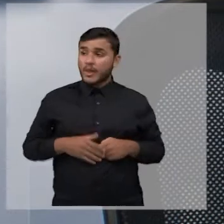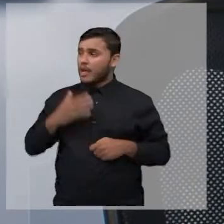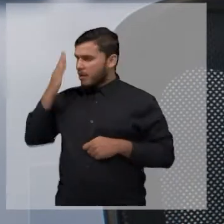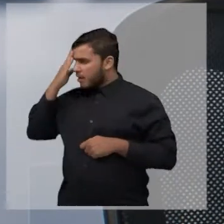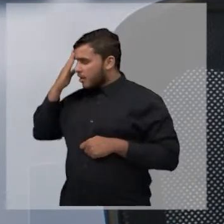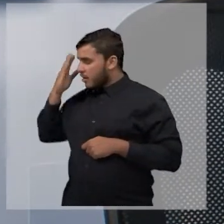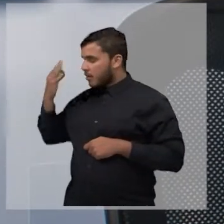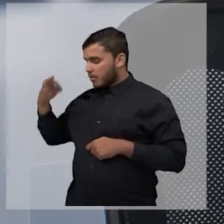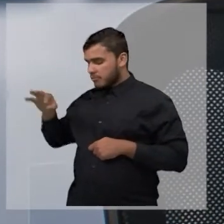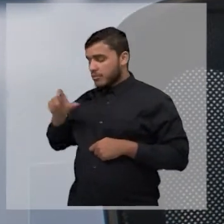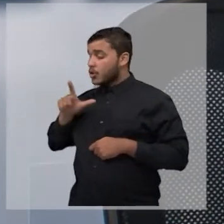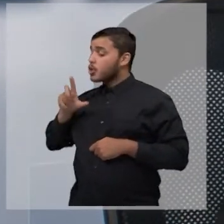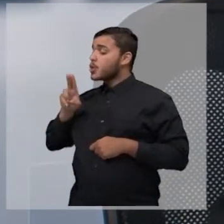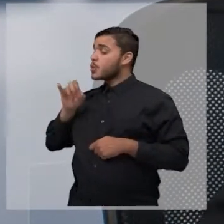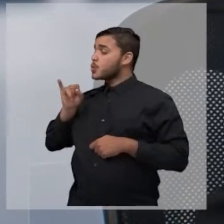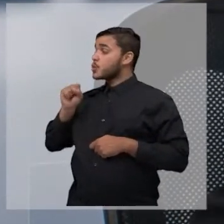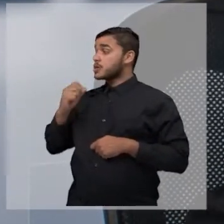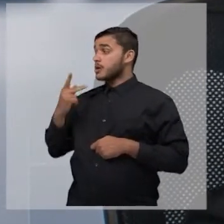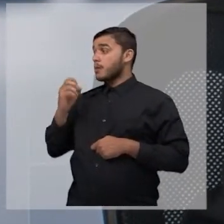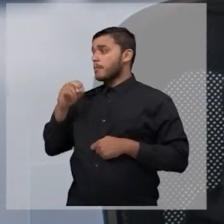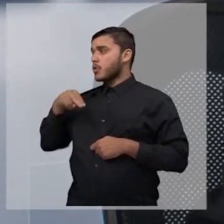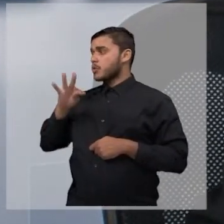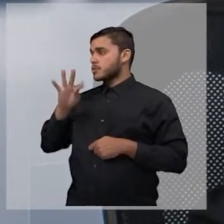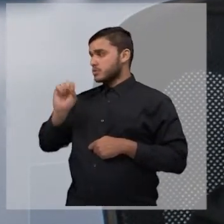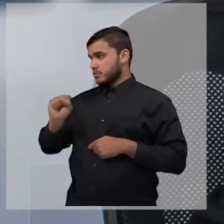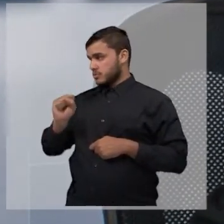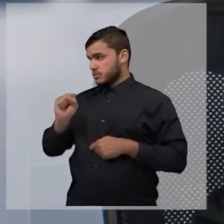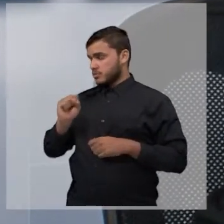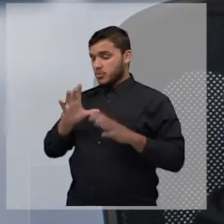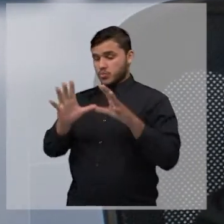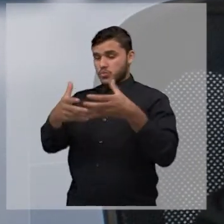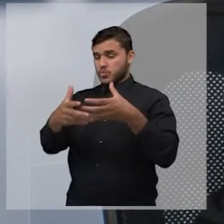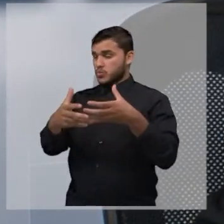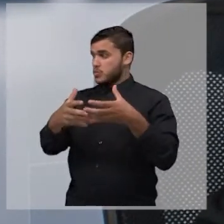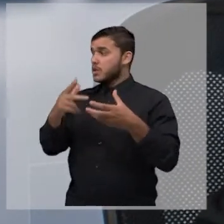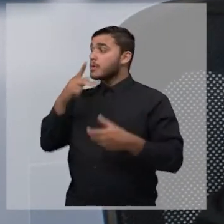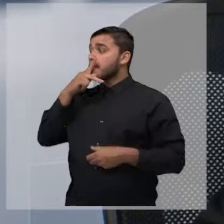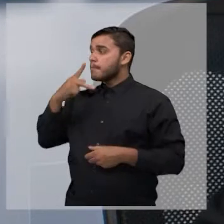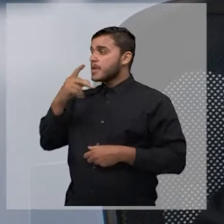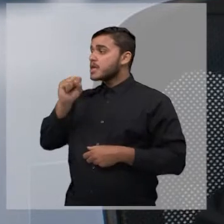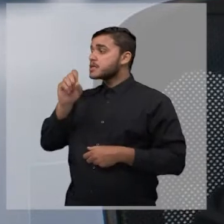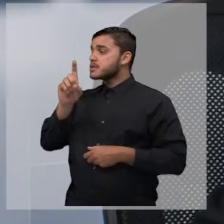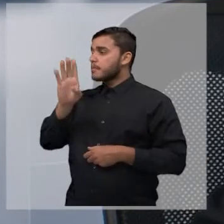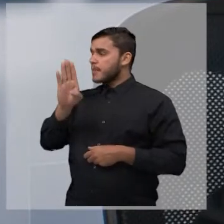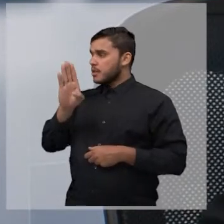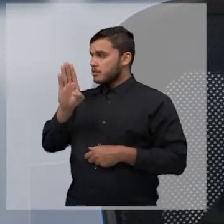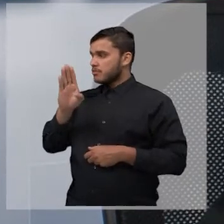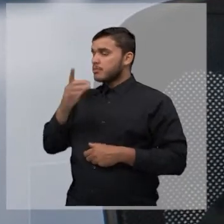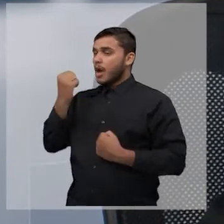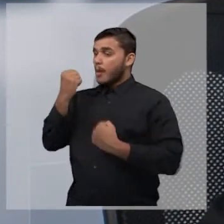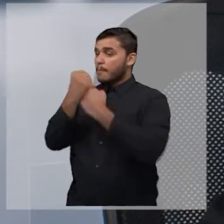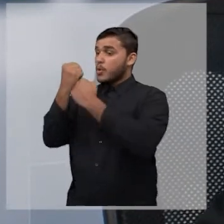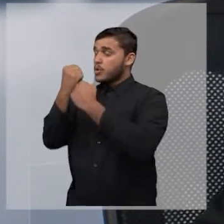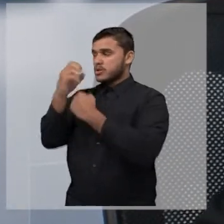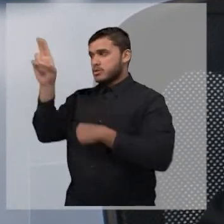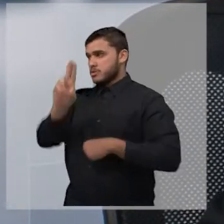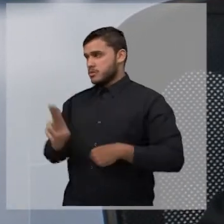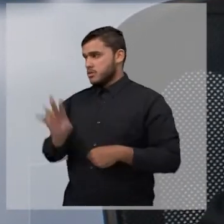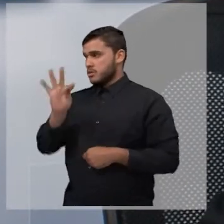Pontes reagrupando as forças taxistas internas no PSDB, que de alguma